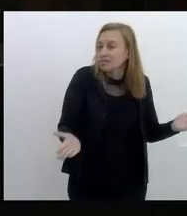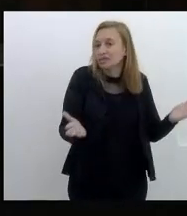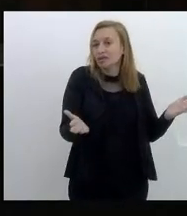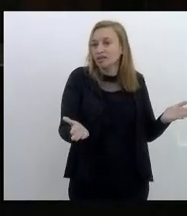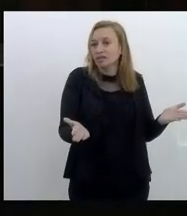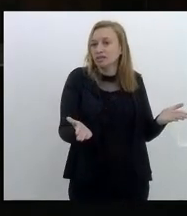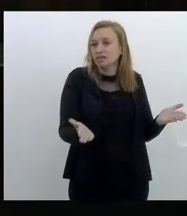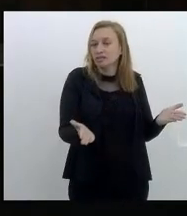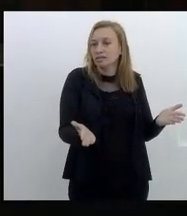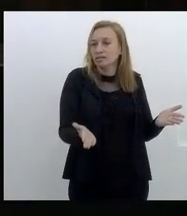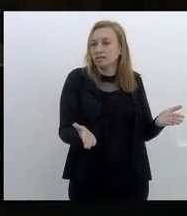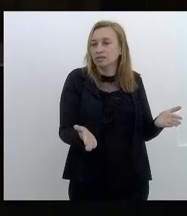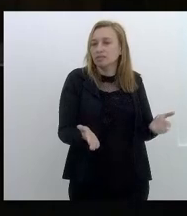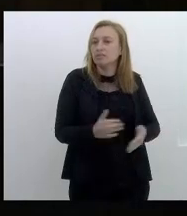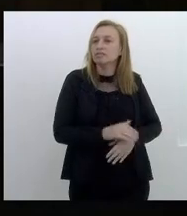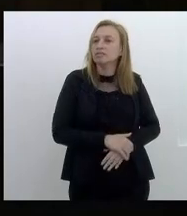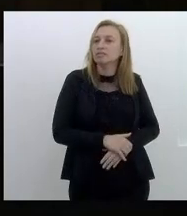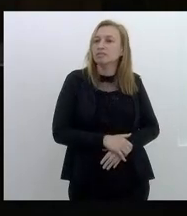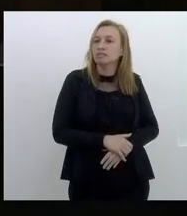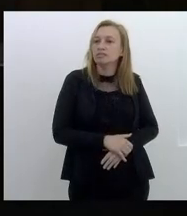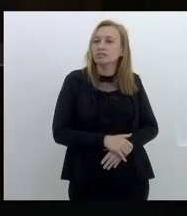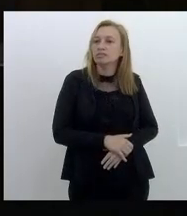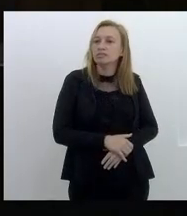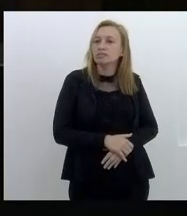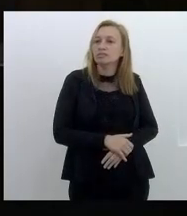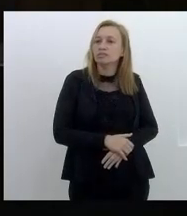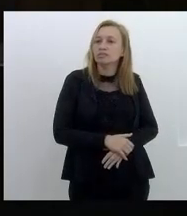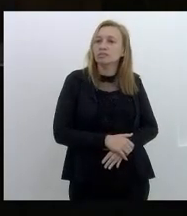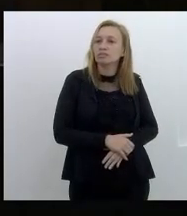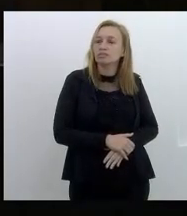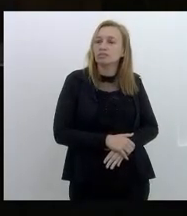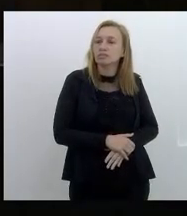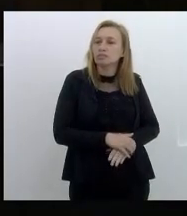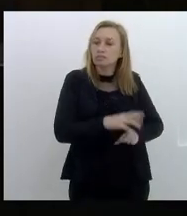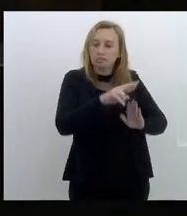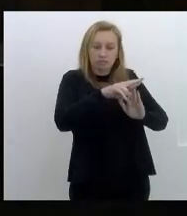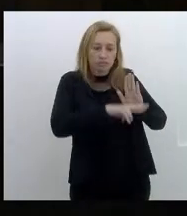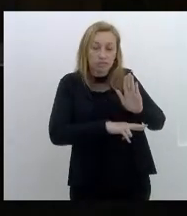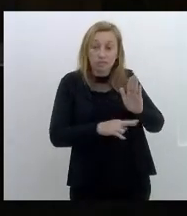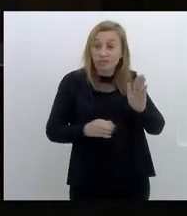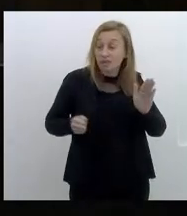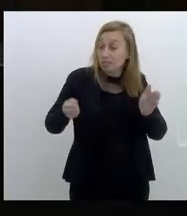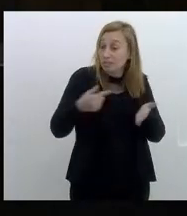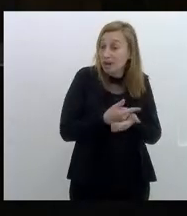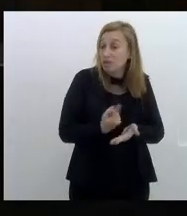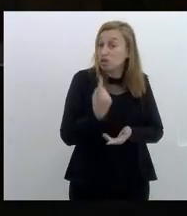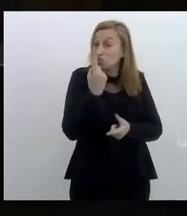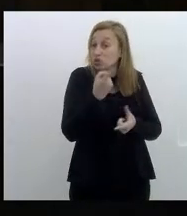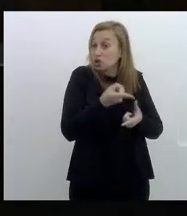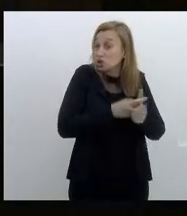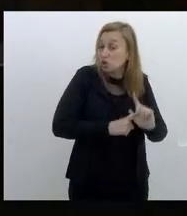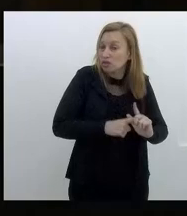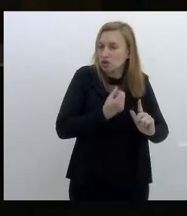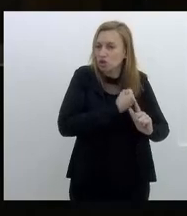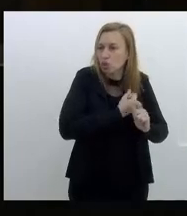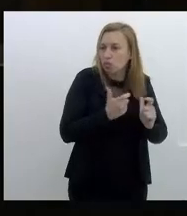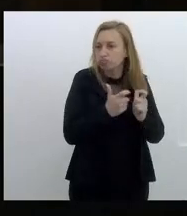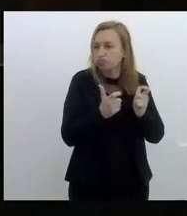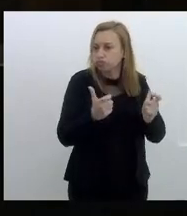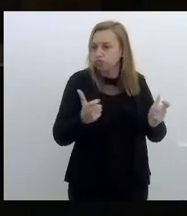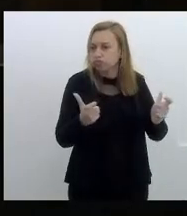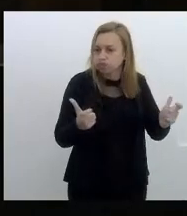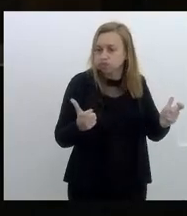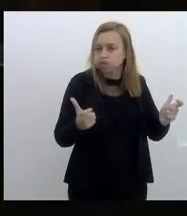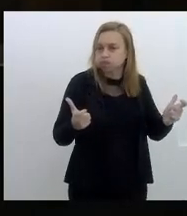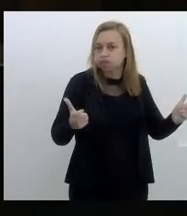protelando um pouco mais todo um processo de pagamento de uma dívida que não para de aumentar